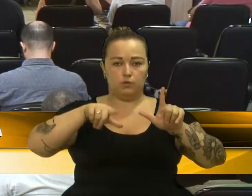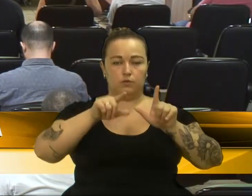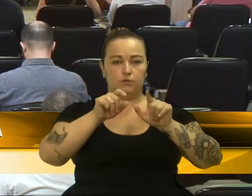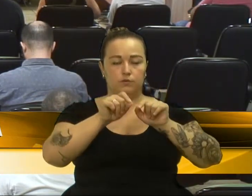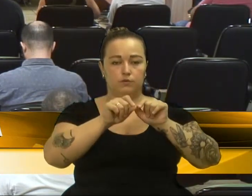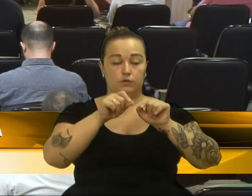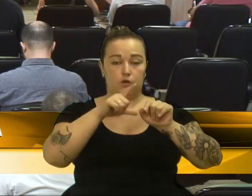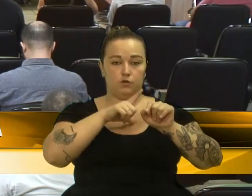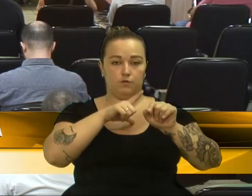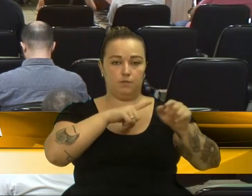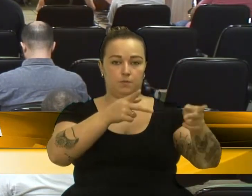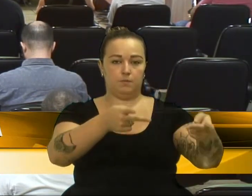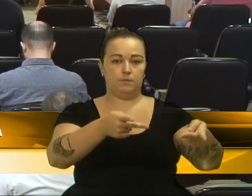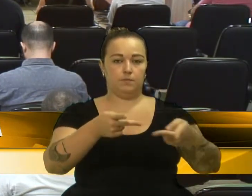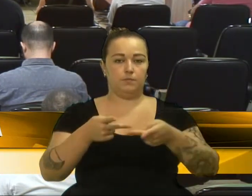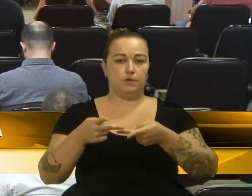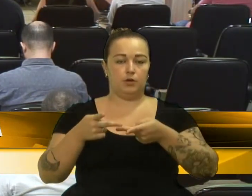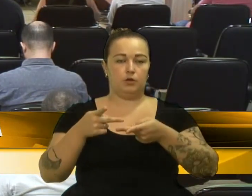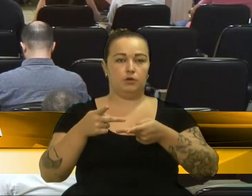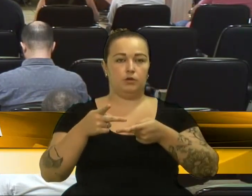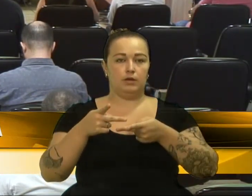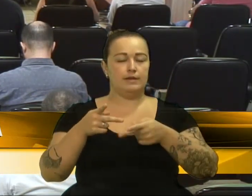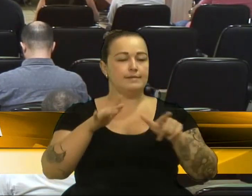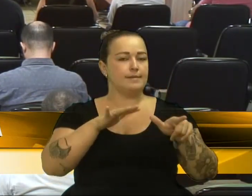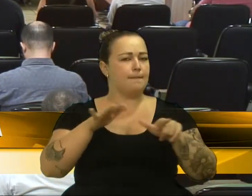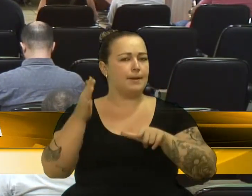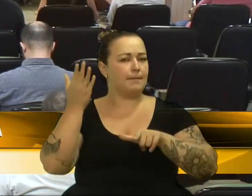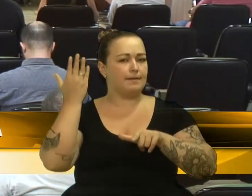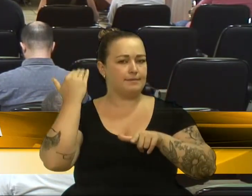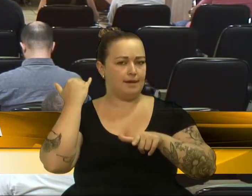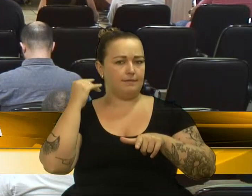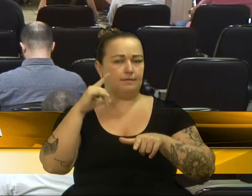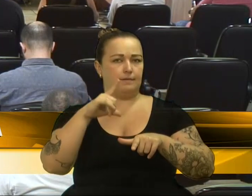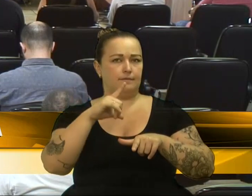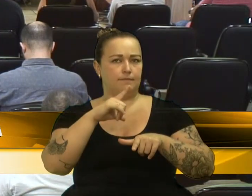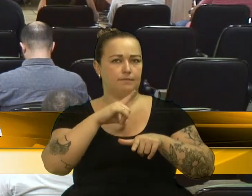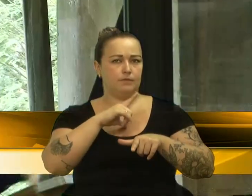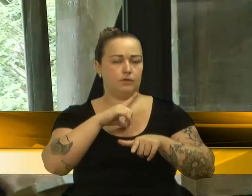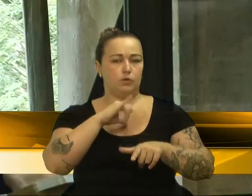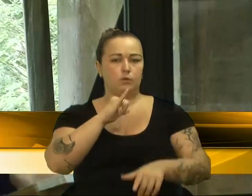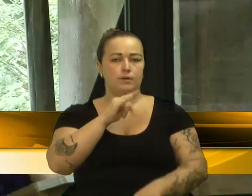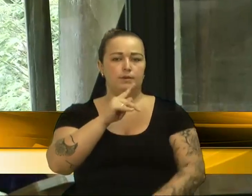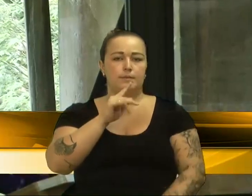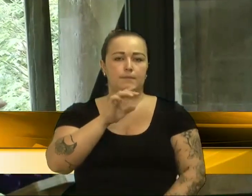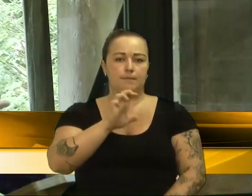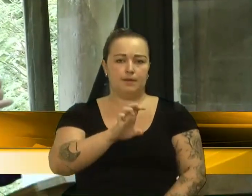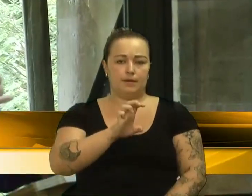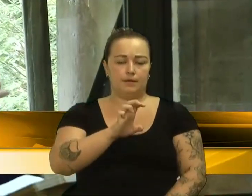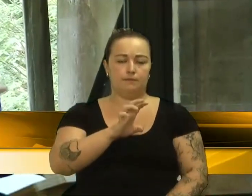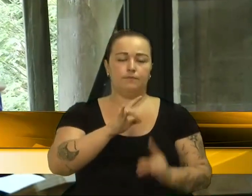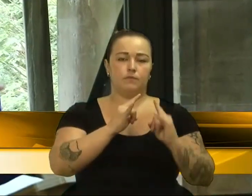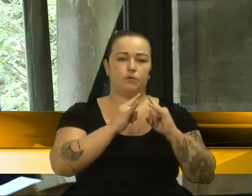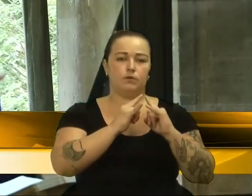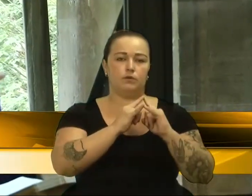diretor na semana passada do IP Saúde, Instituto de